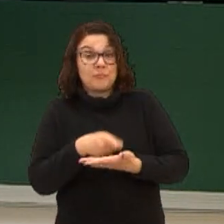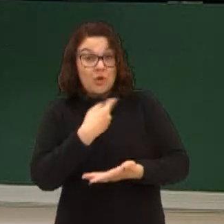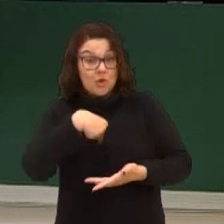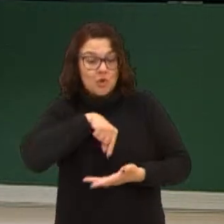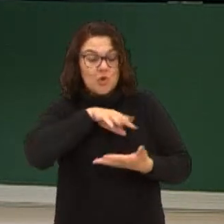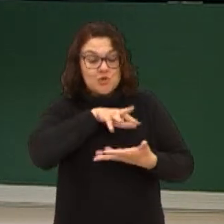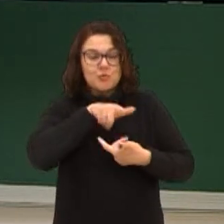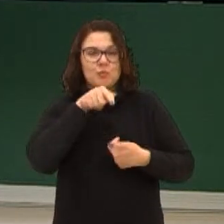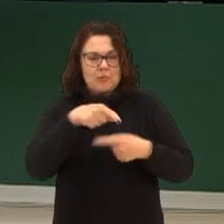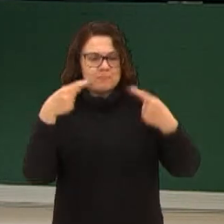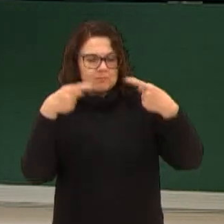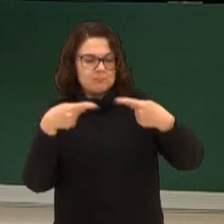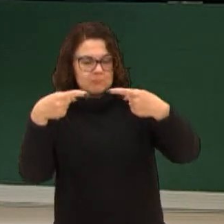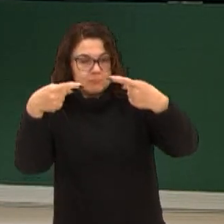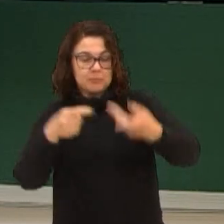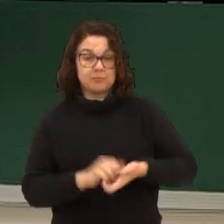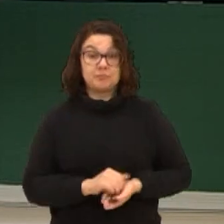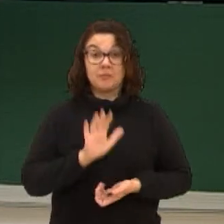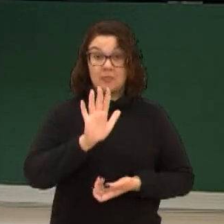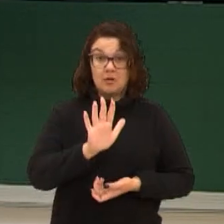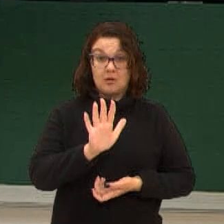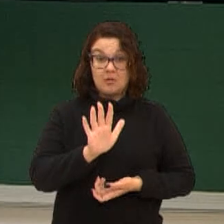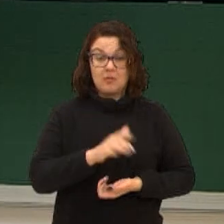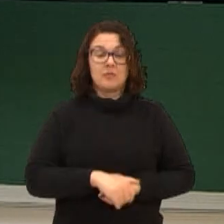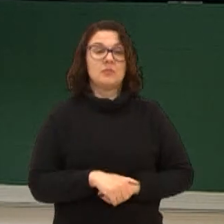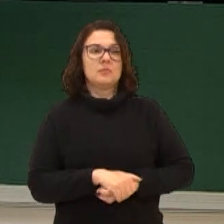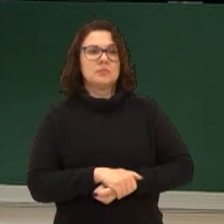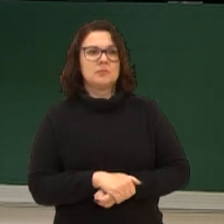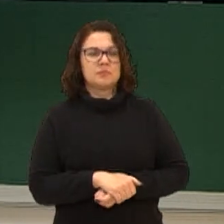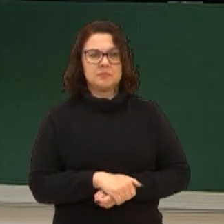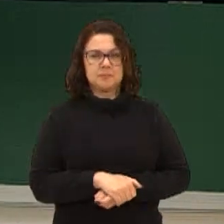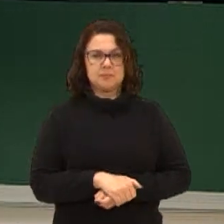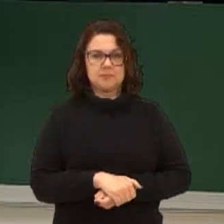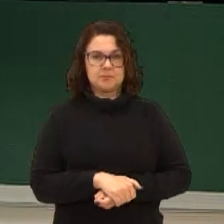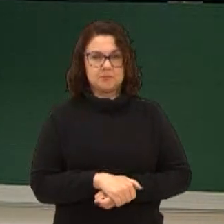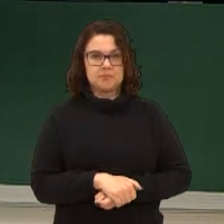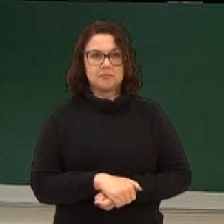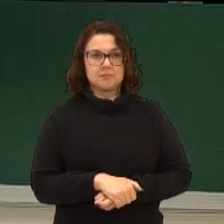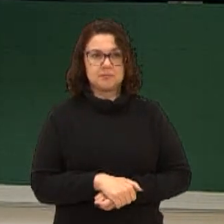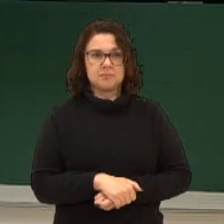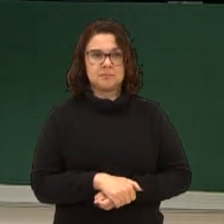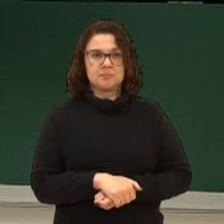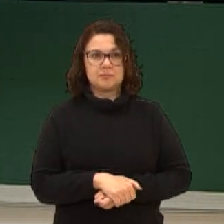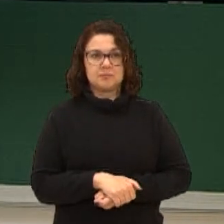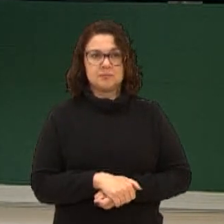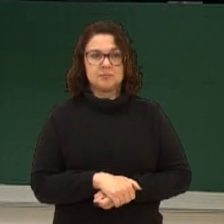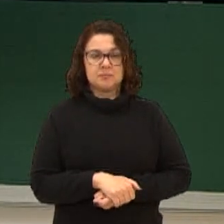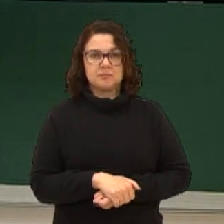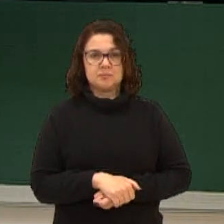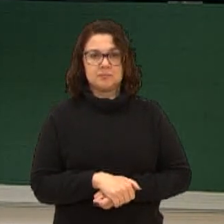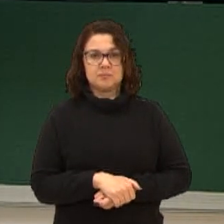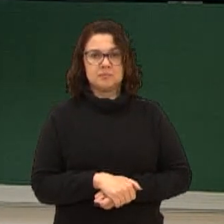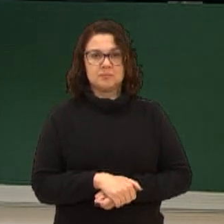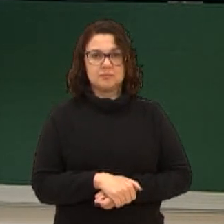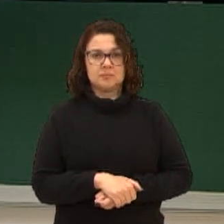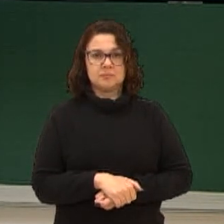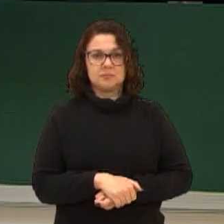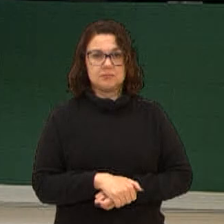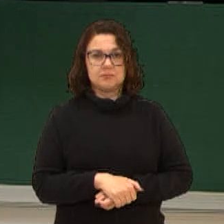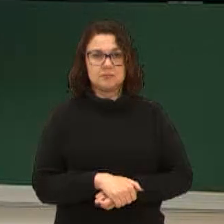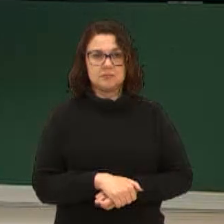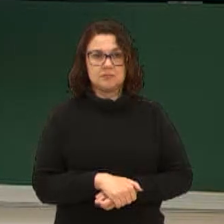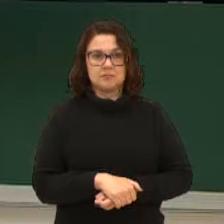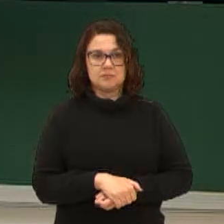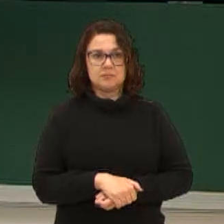mundo competitivo, né? Então, esse contexto, que capacidades deve ter uma pessoa para lograr sua independência econômica e